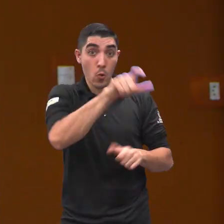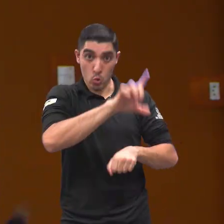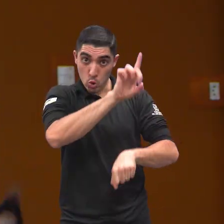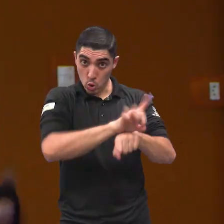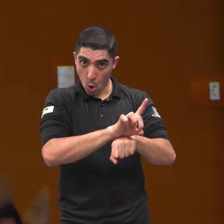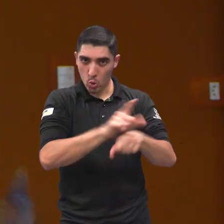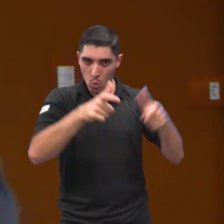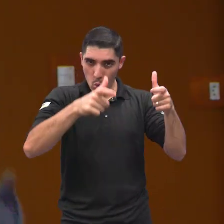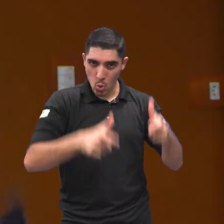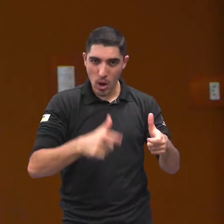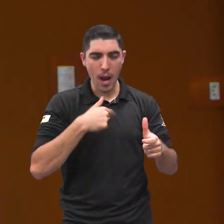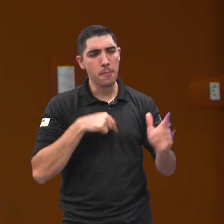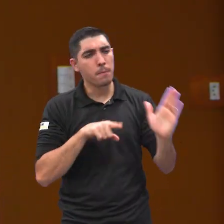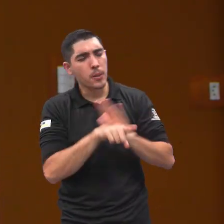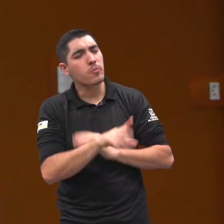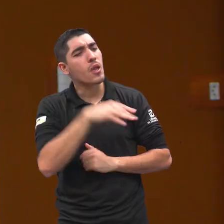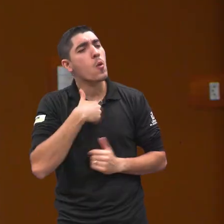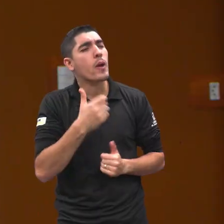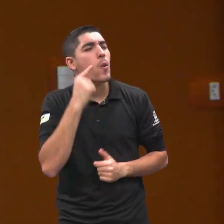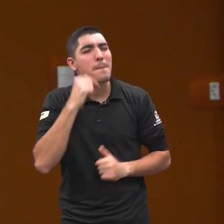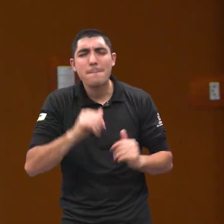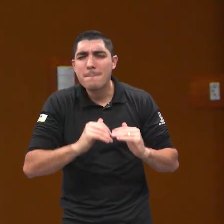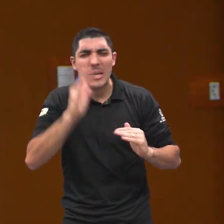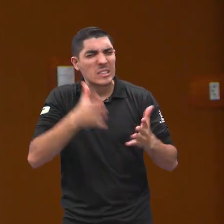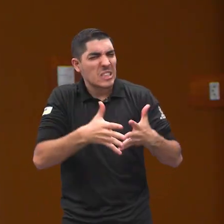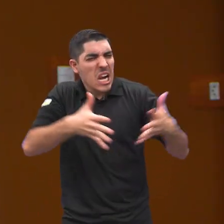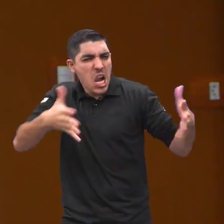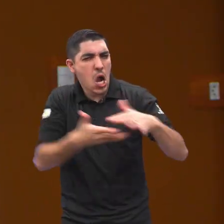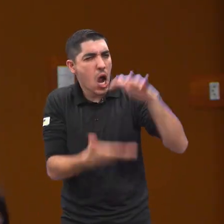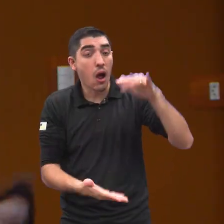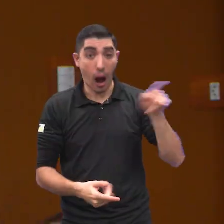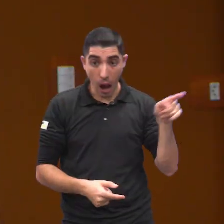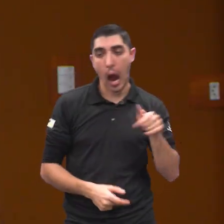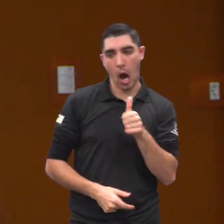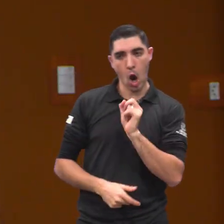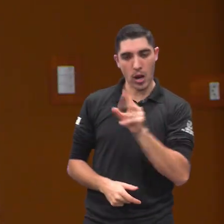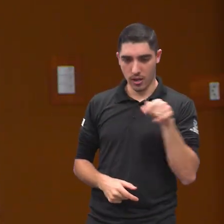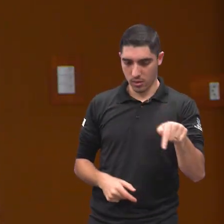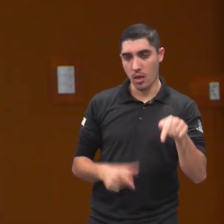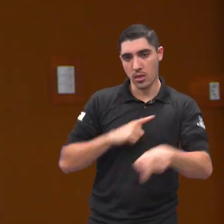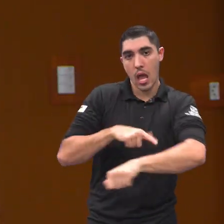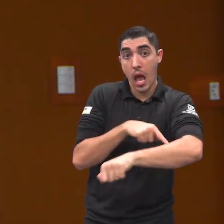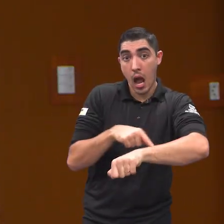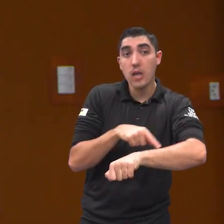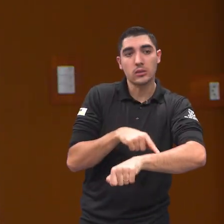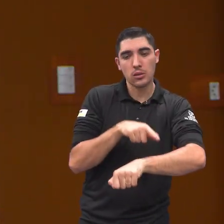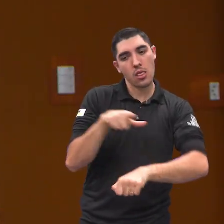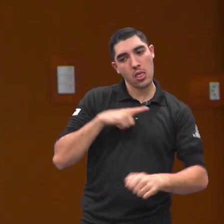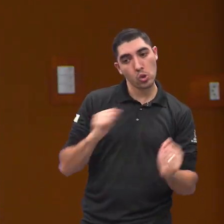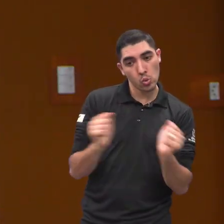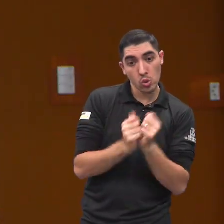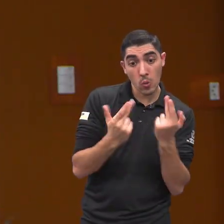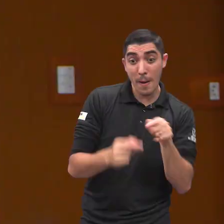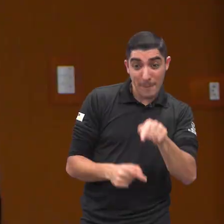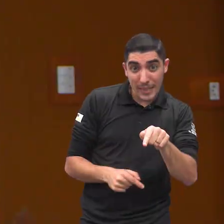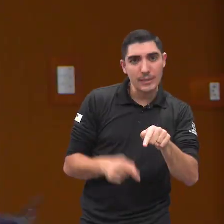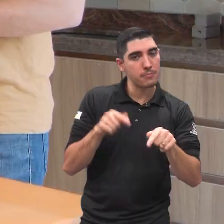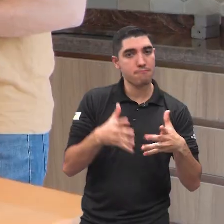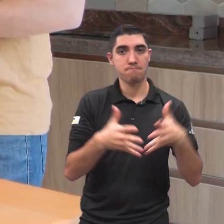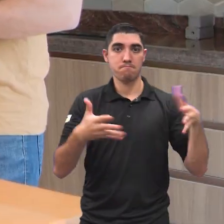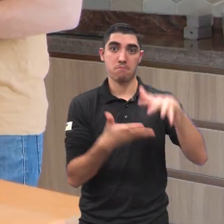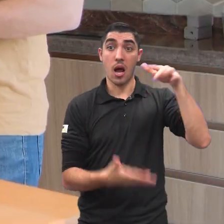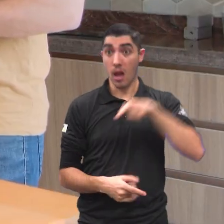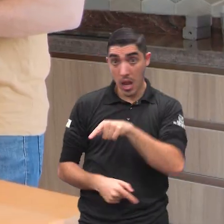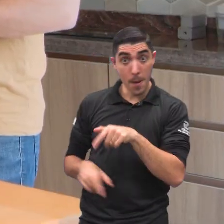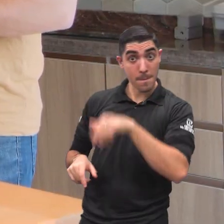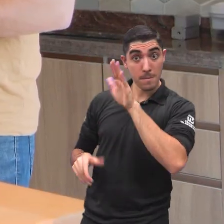perguntei pro dono, pro proprietário, eu falei, eu quero o maior. Ele falou, então é esse aqui. Da ninhada dele, nasceram outros bem parecidos com ele, mas ele ainda era o